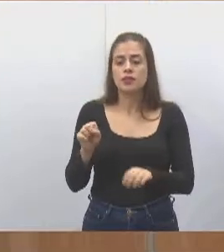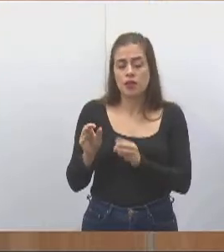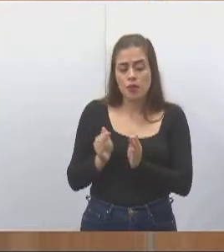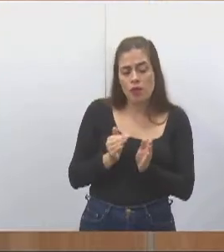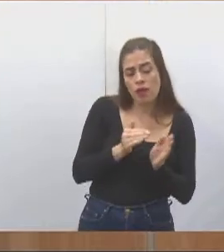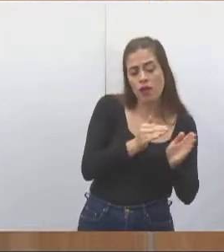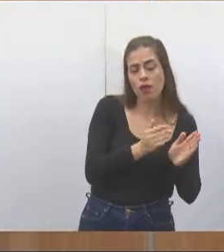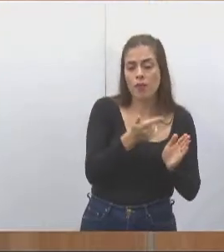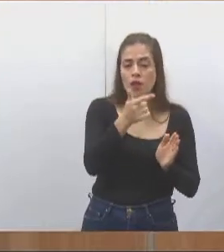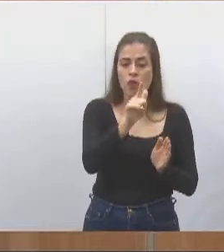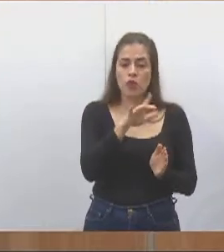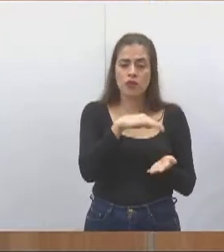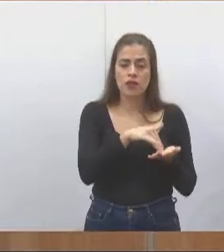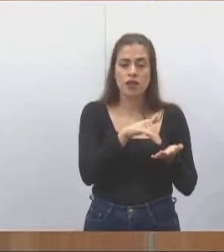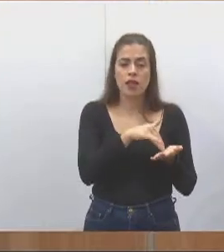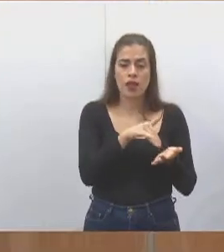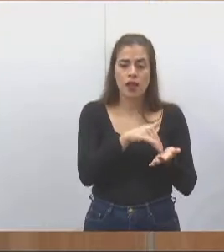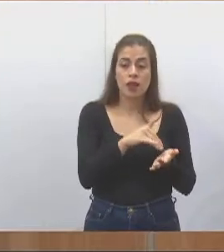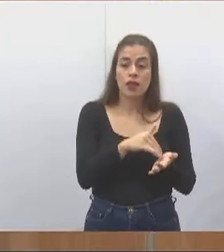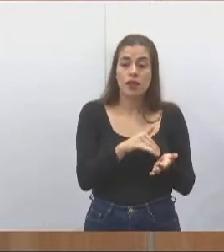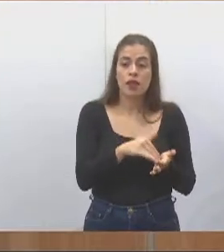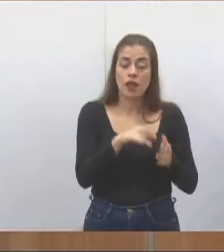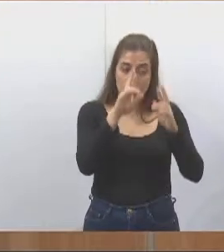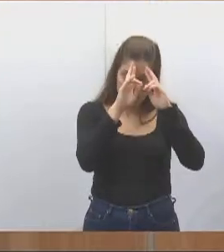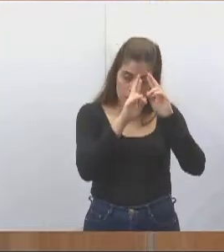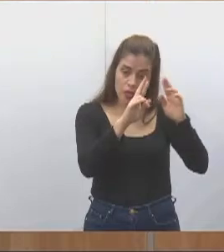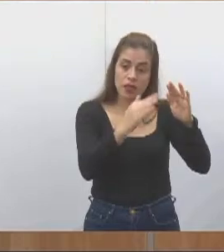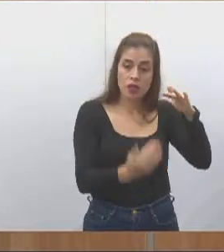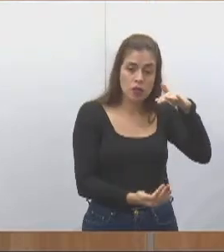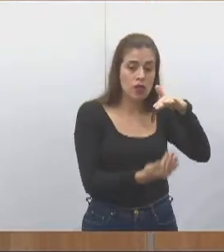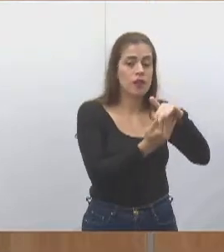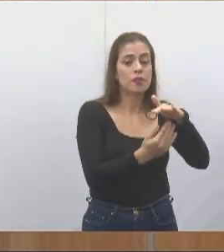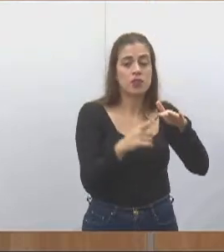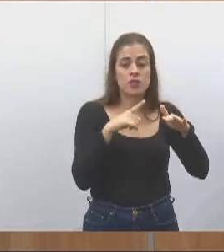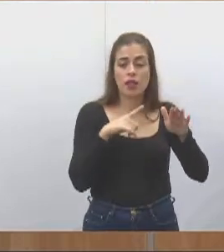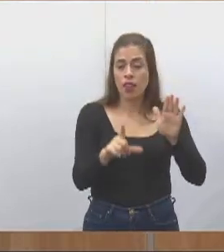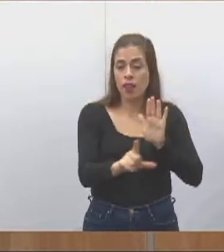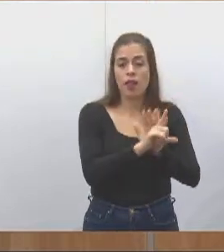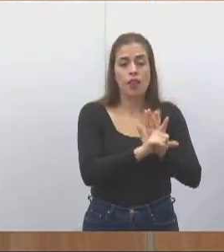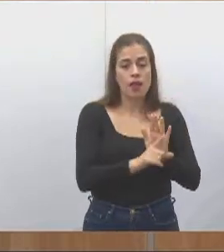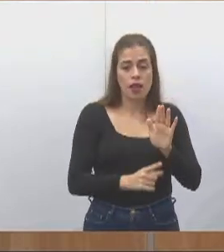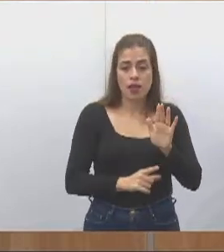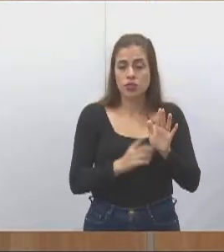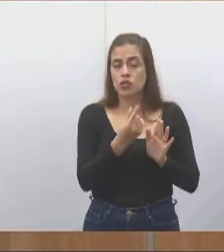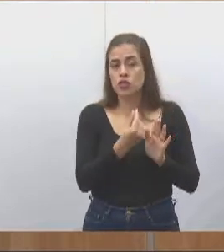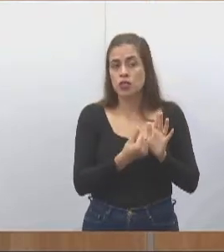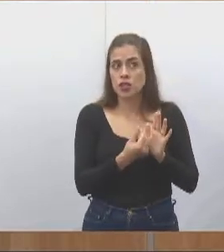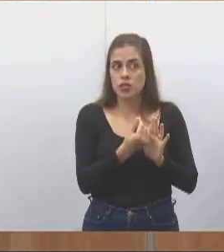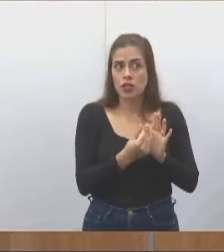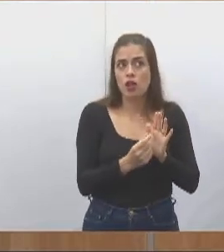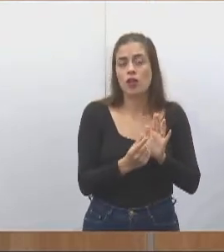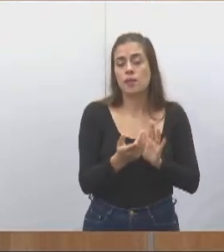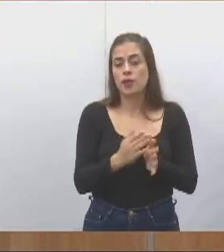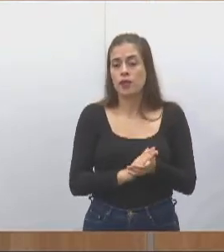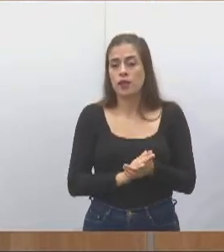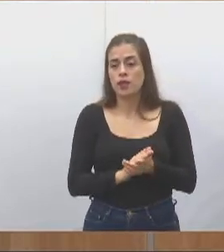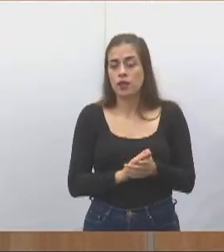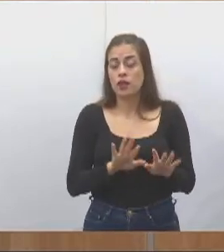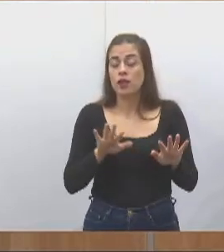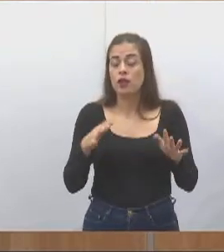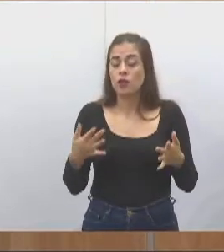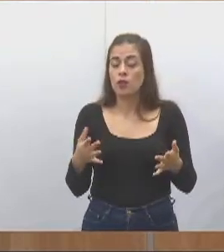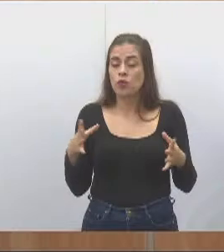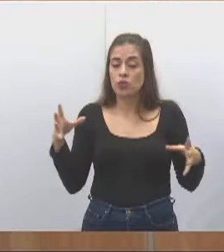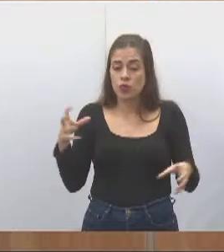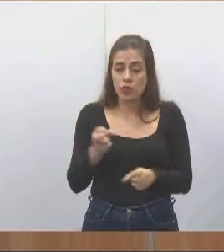remanejado de uma secretaria para outra, desde que respeitando alguns limites que estão previstos na Lei de Diretrizes Orçamentárias. Do total do orçamento,